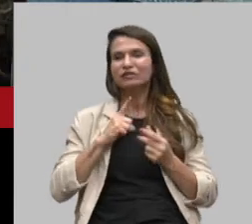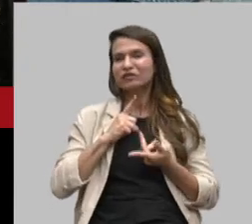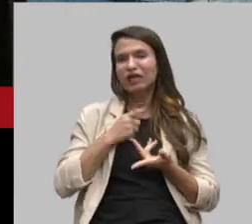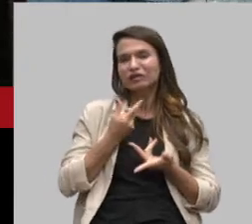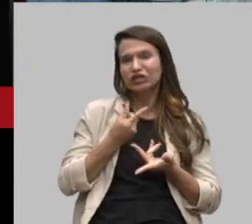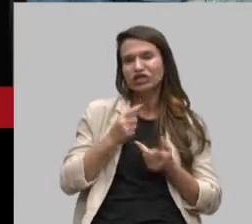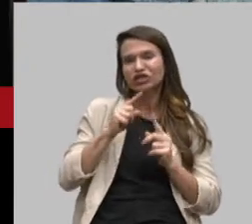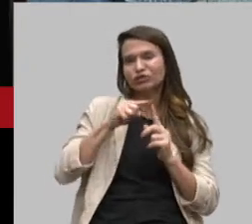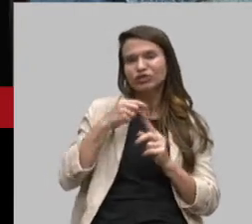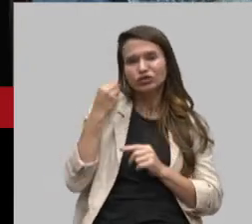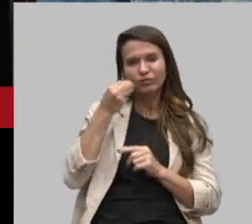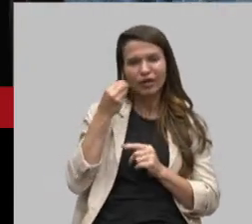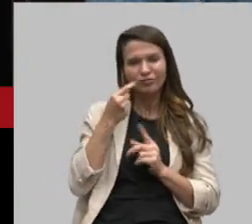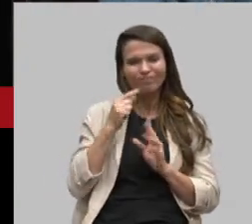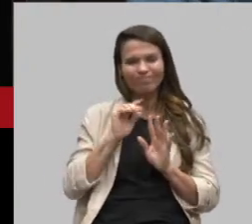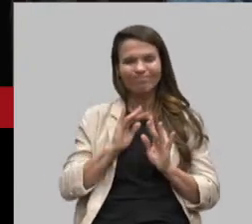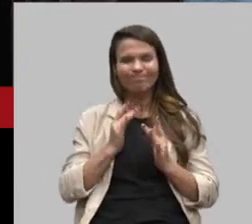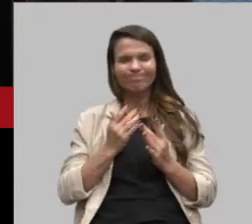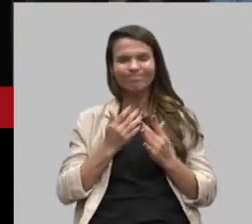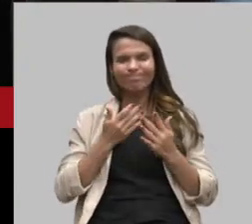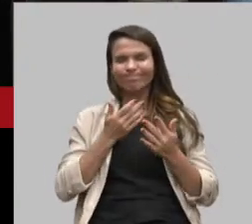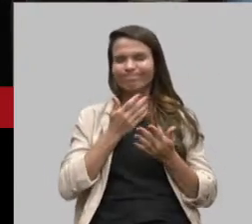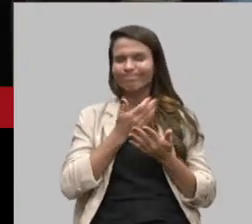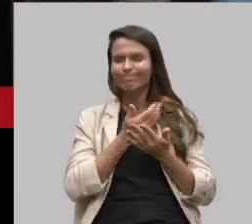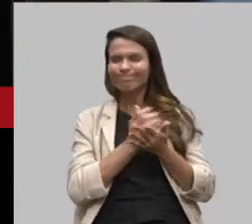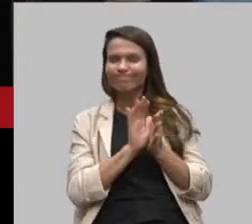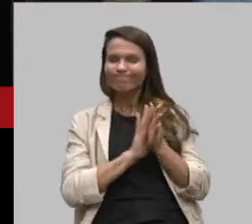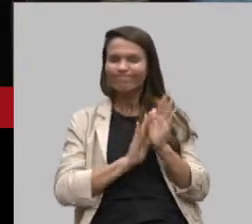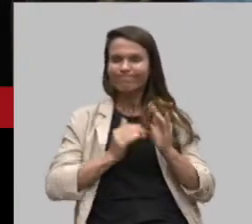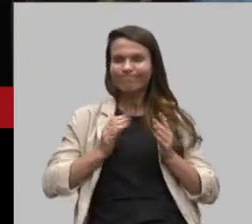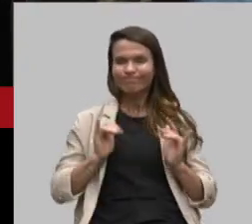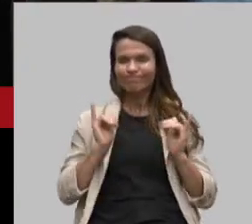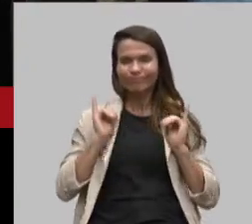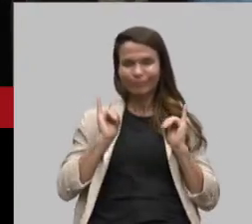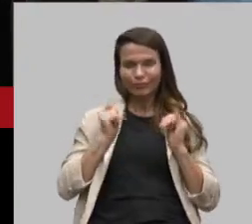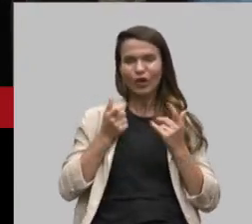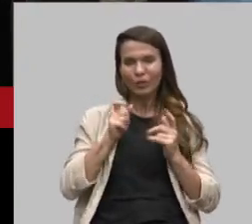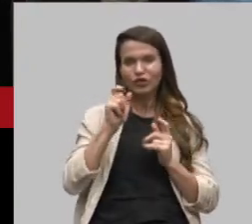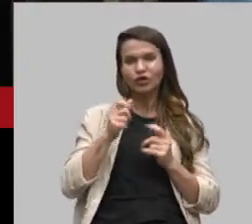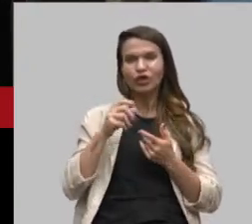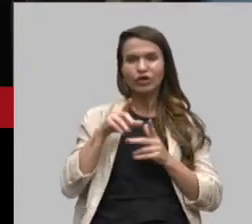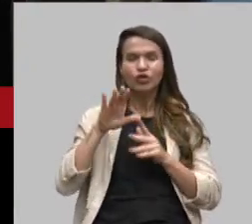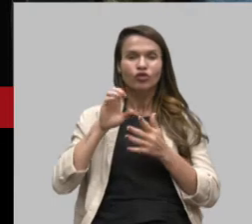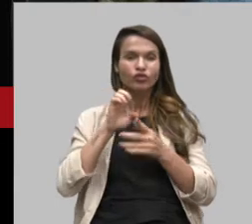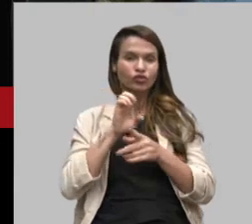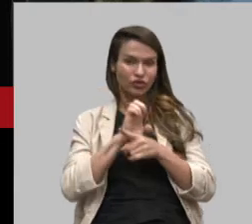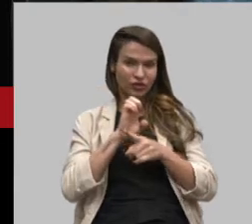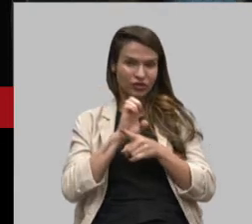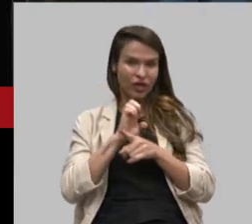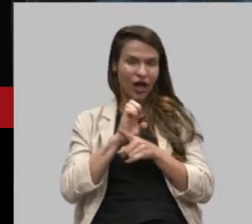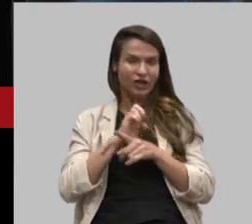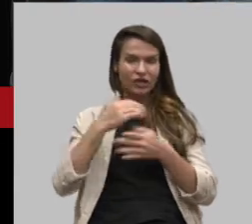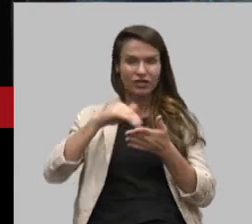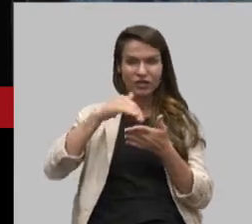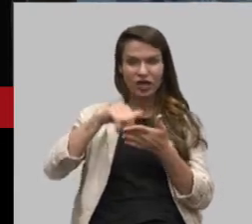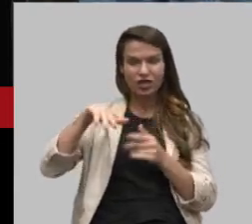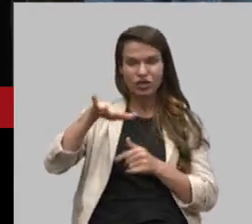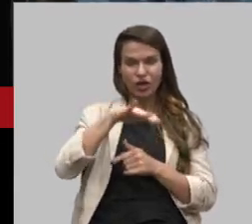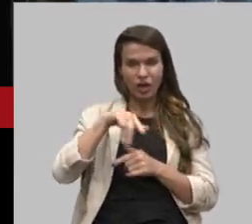imparcialidade de uma pessoa que é externa já instituída pelo Estado das secretarias regionais é de extrema